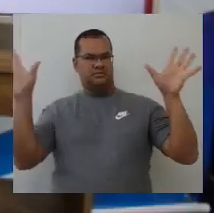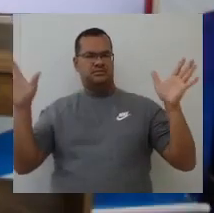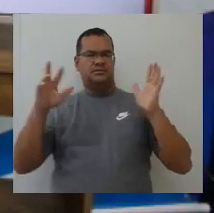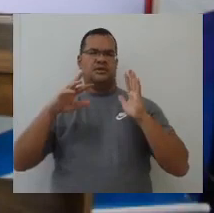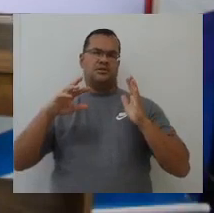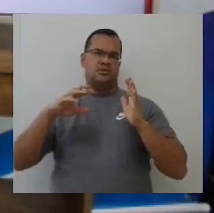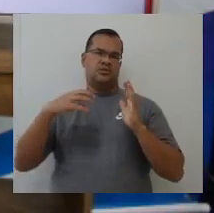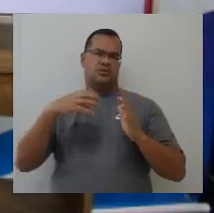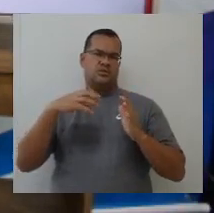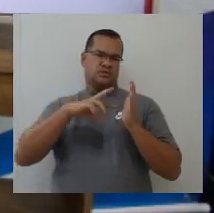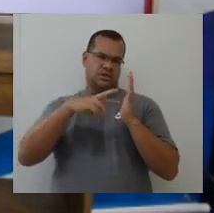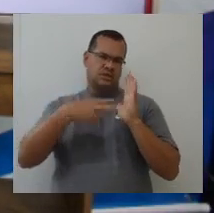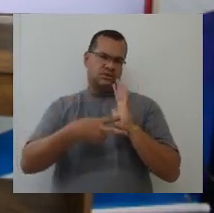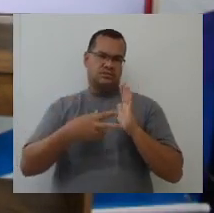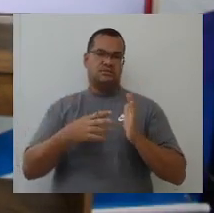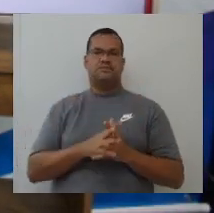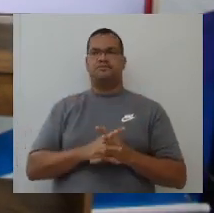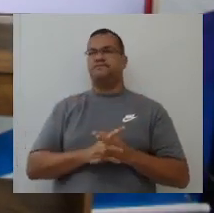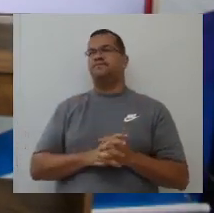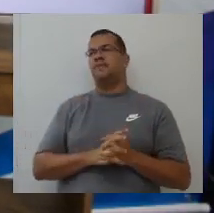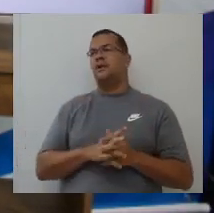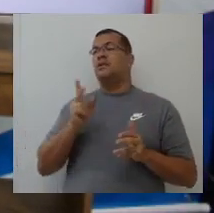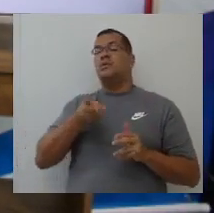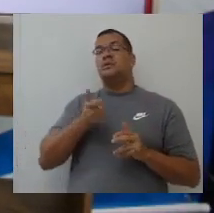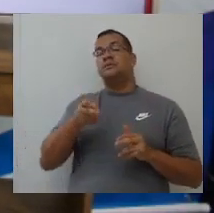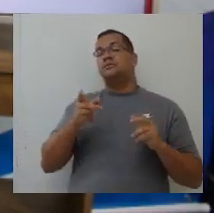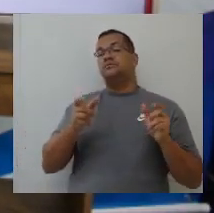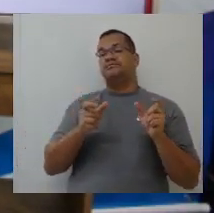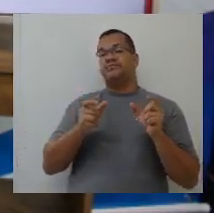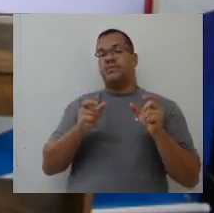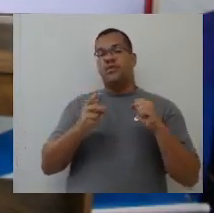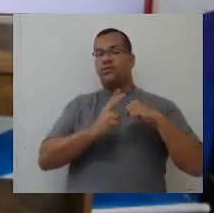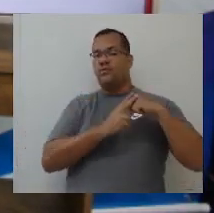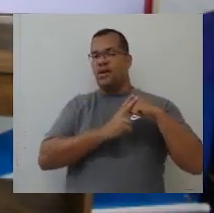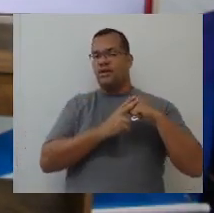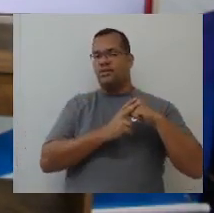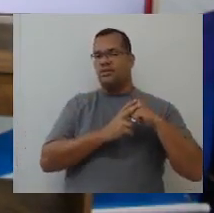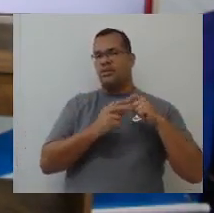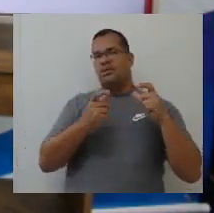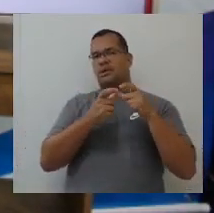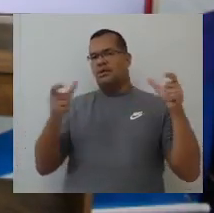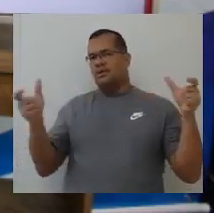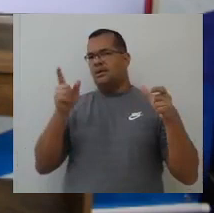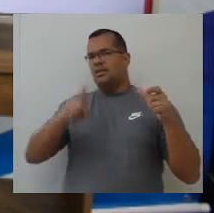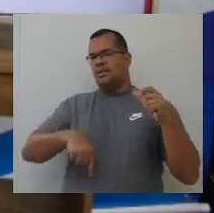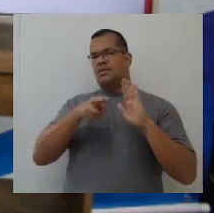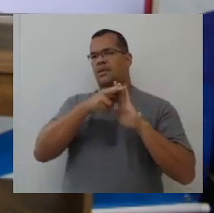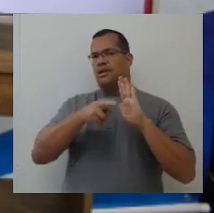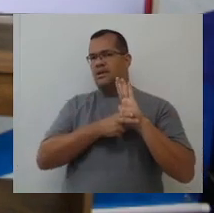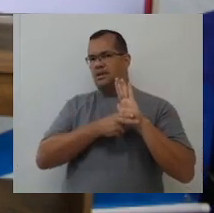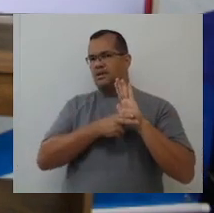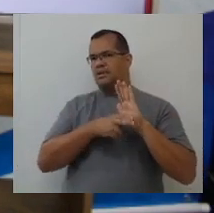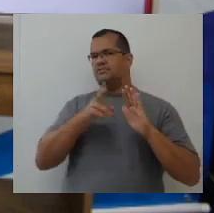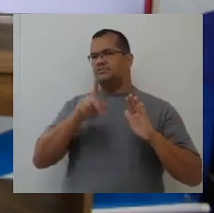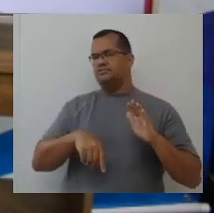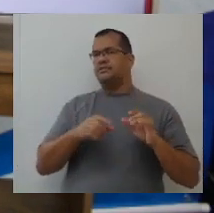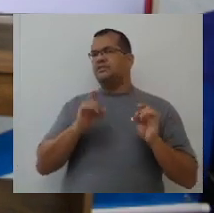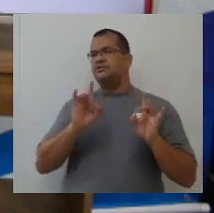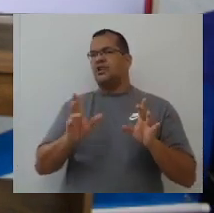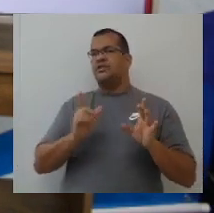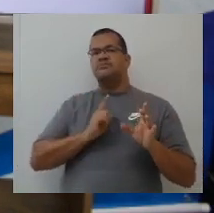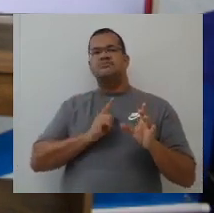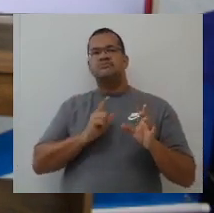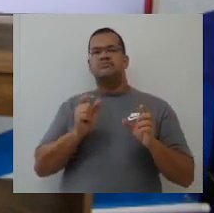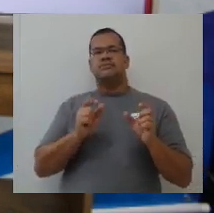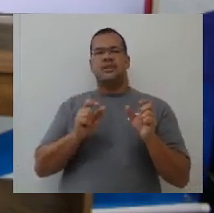né? Continuando. A maioria dos verbos obedecem à regra geral. Qual é essa regra geral? Adicionar somente